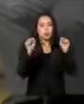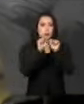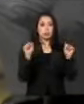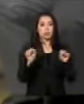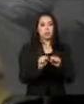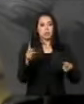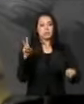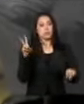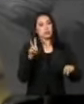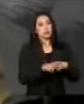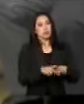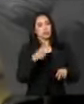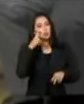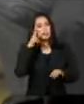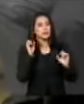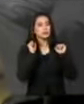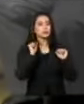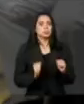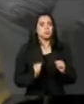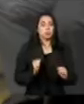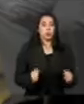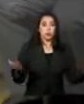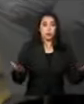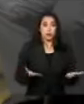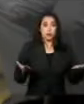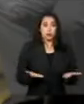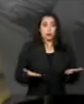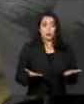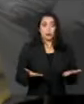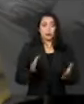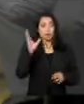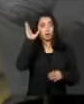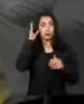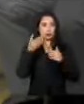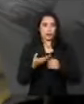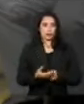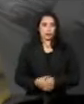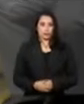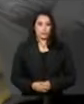essa possibilidade que aqui hoje efetivamente se decide.